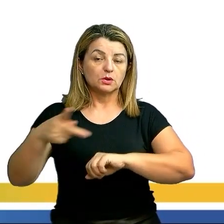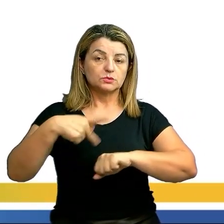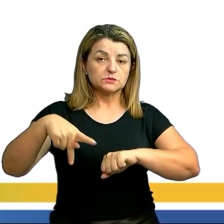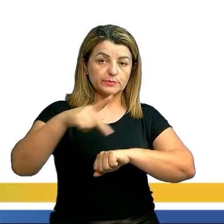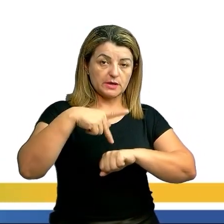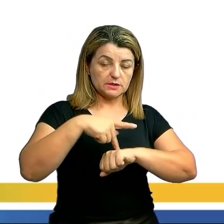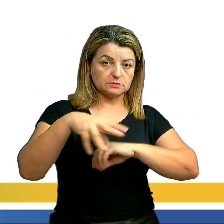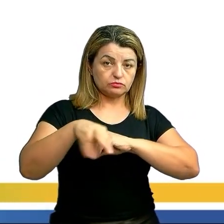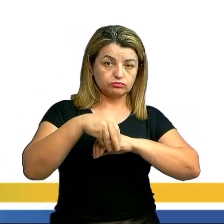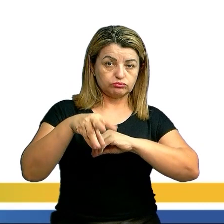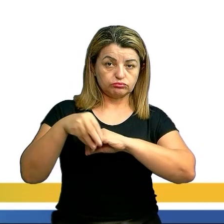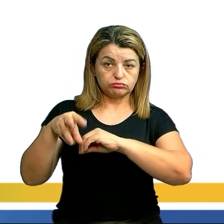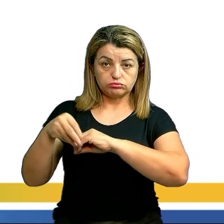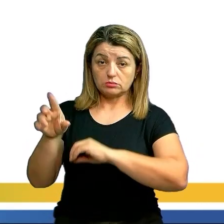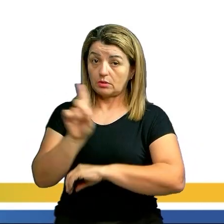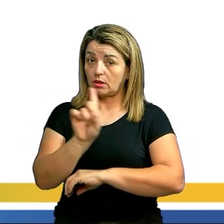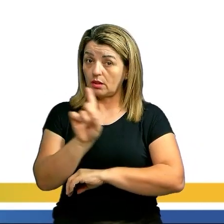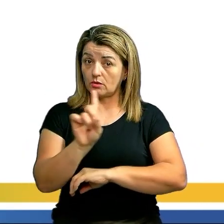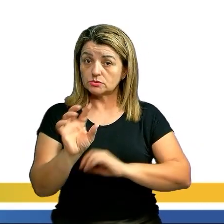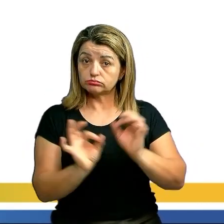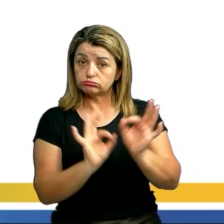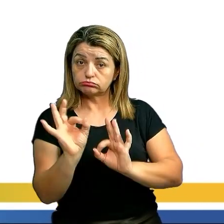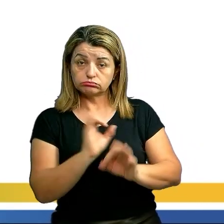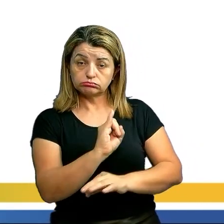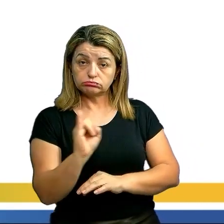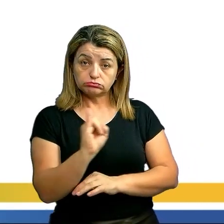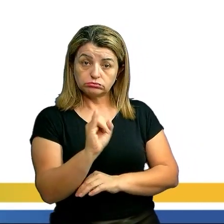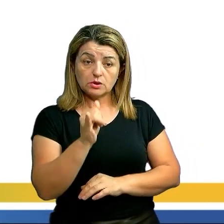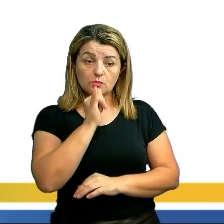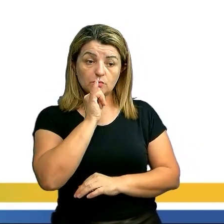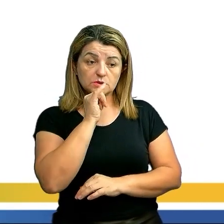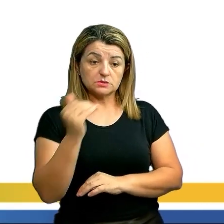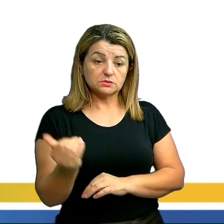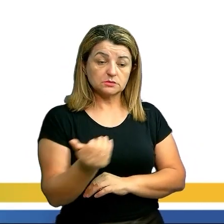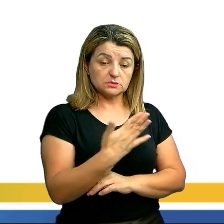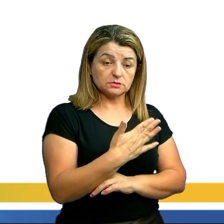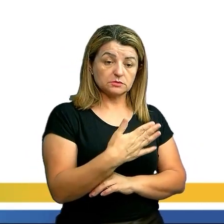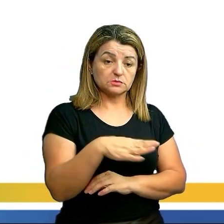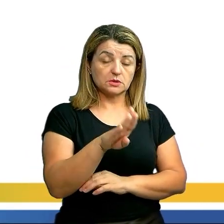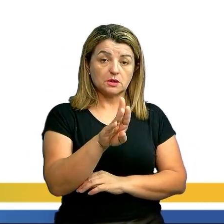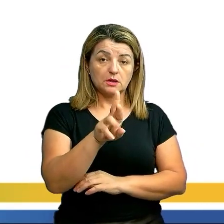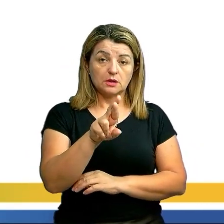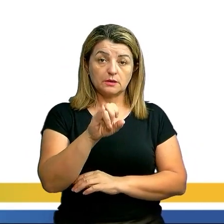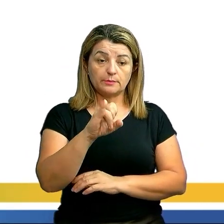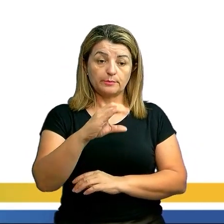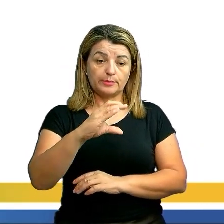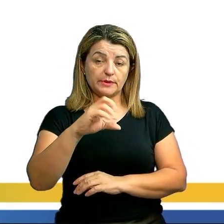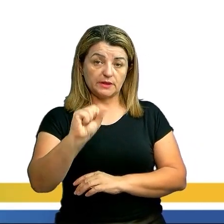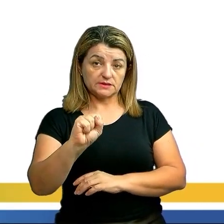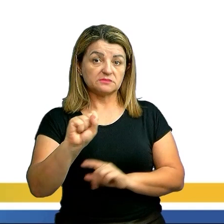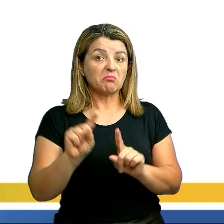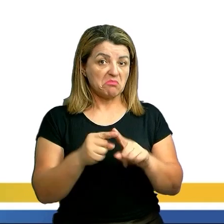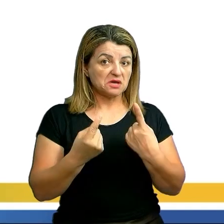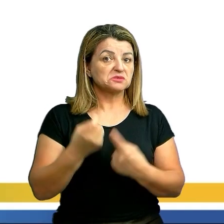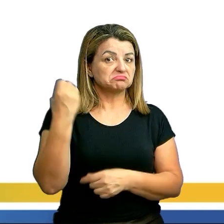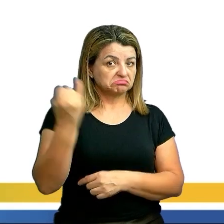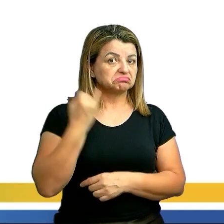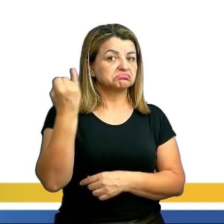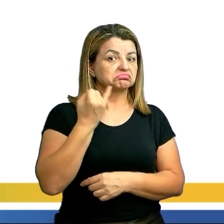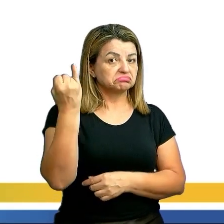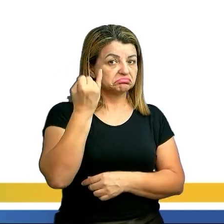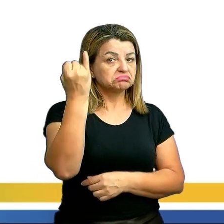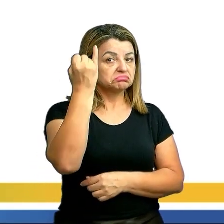são organizações internacionais oficiais, como por exemplo o BRICS, mas eles são de extrema importância, né,